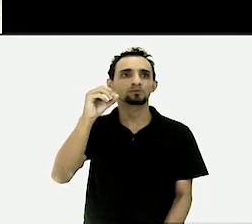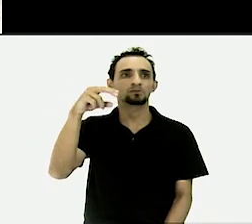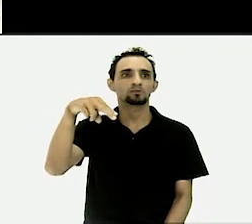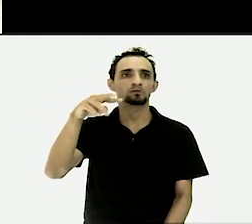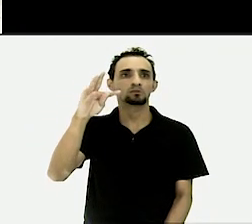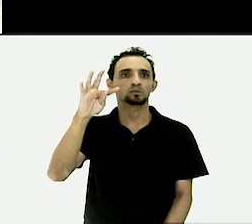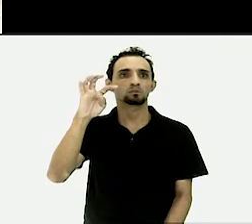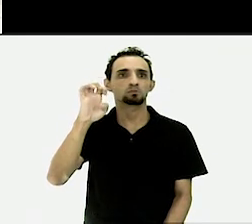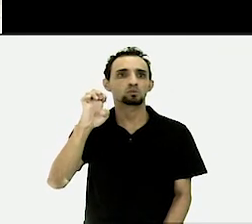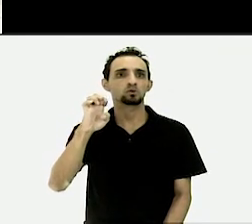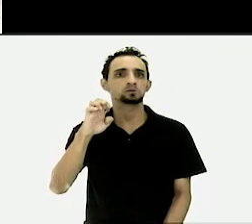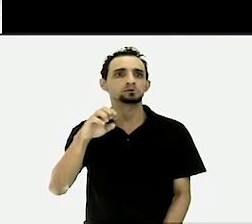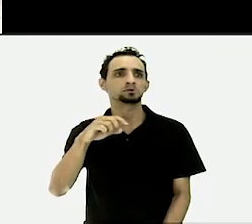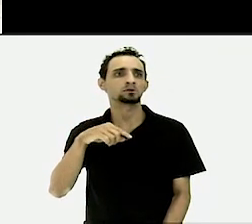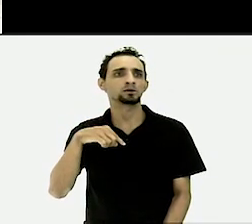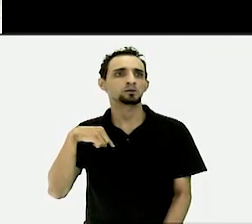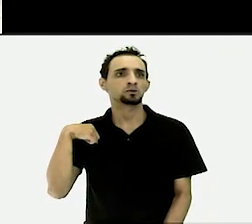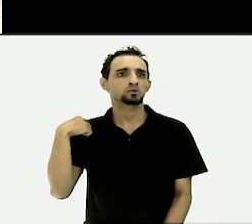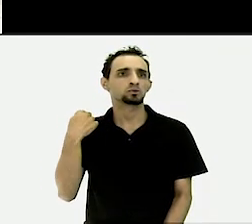palavra?